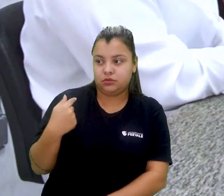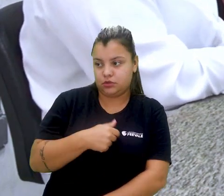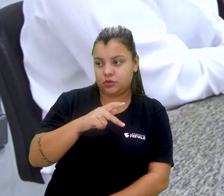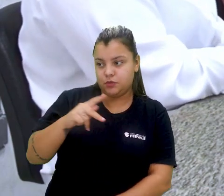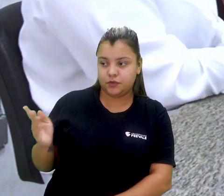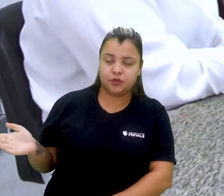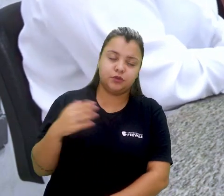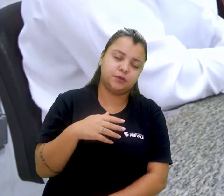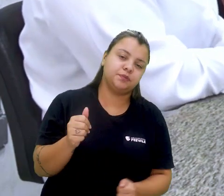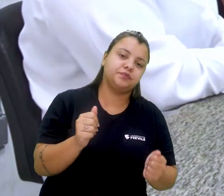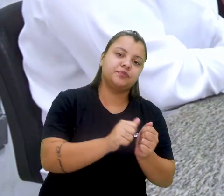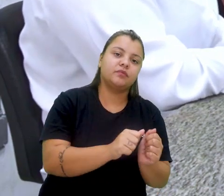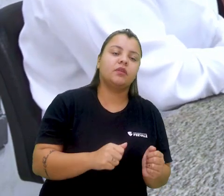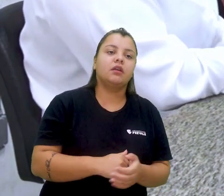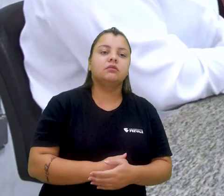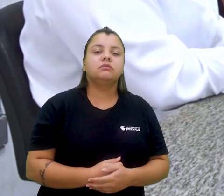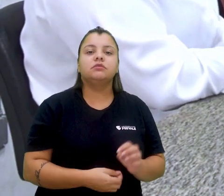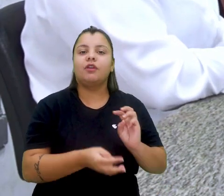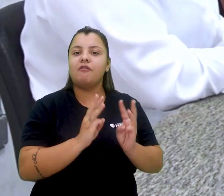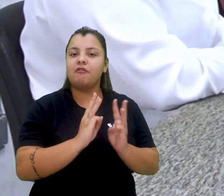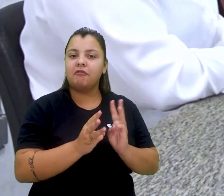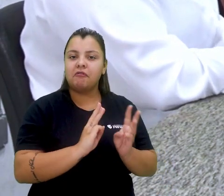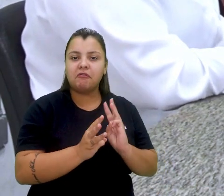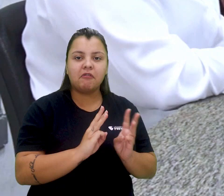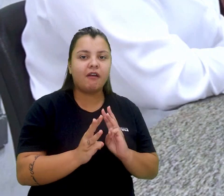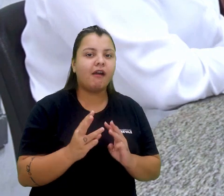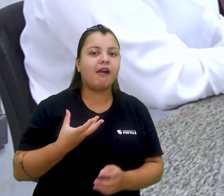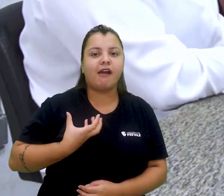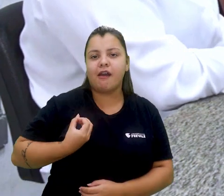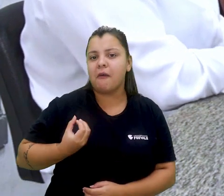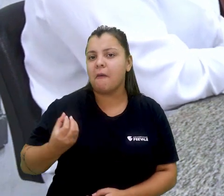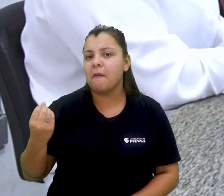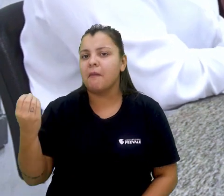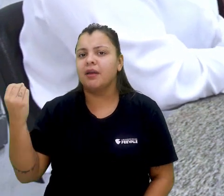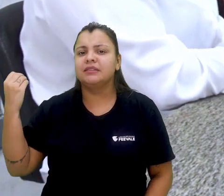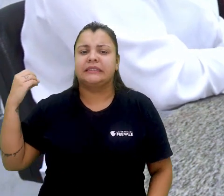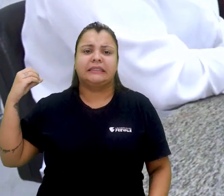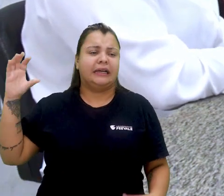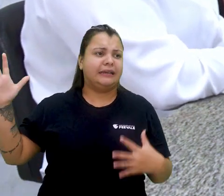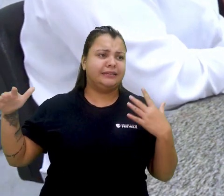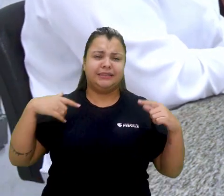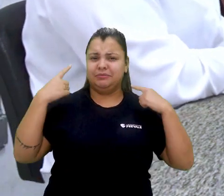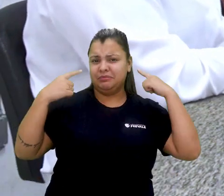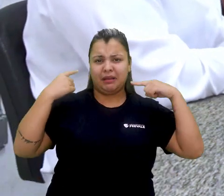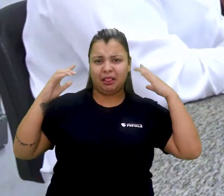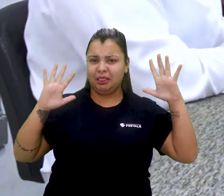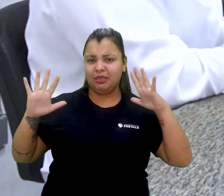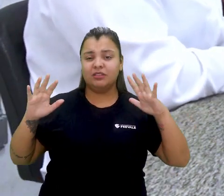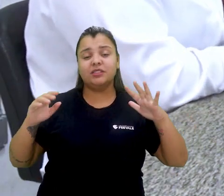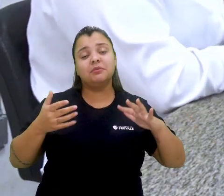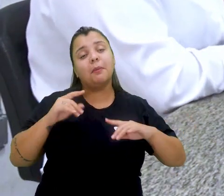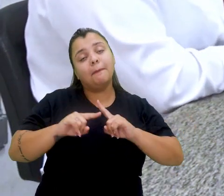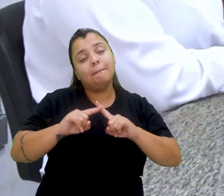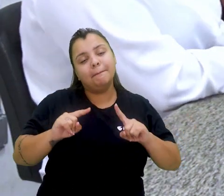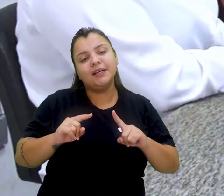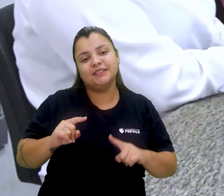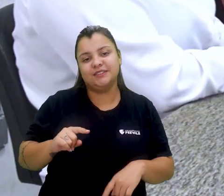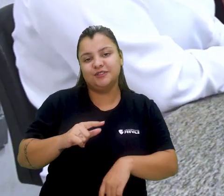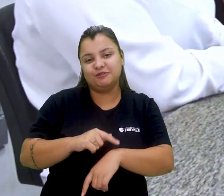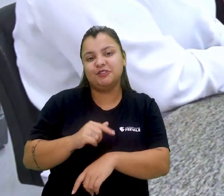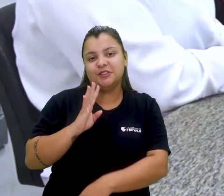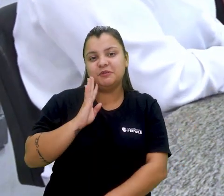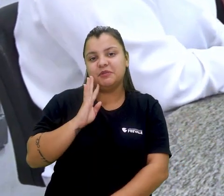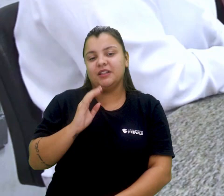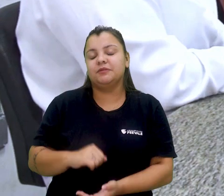Acho naquele grupo S exatamente viagem de Van assim uma coisa maluca assim terrível mas foi bem foi um período bem bacana assim legal